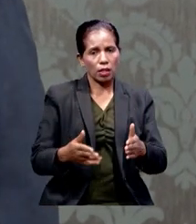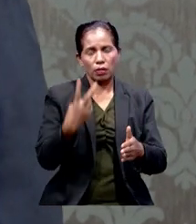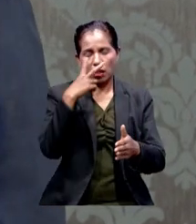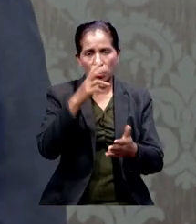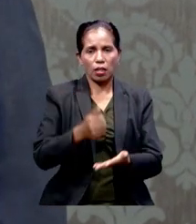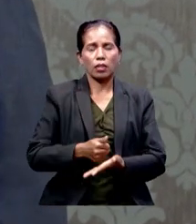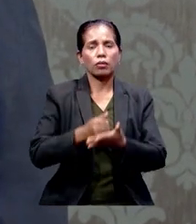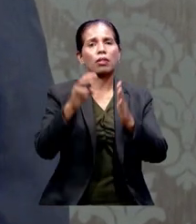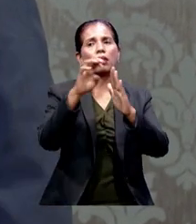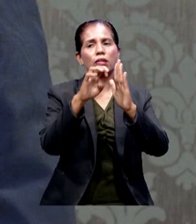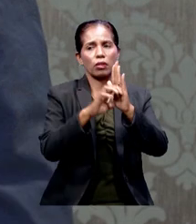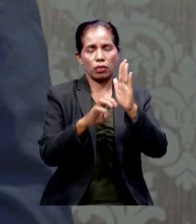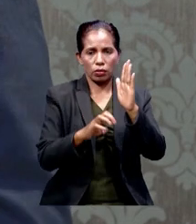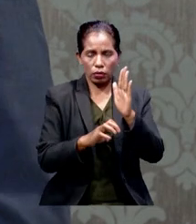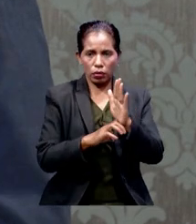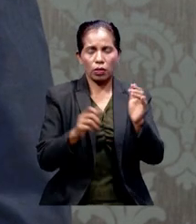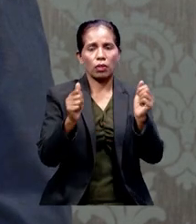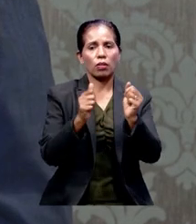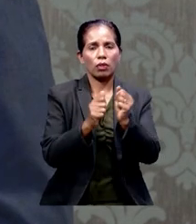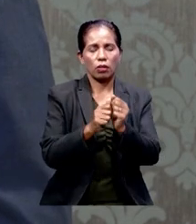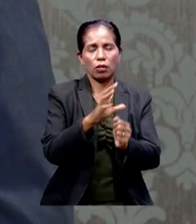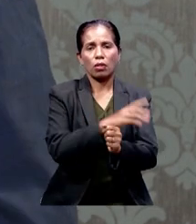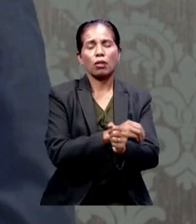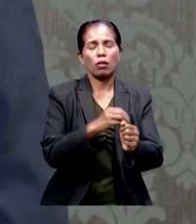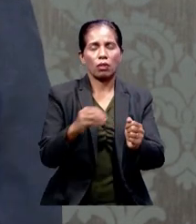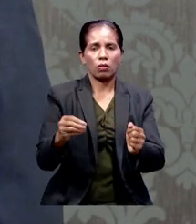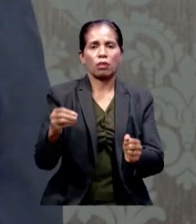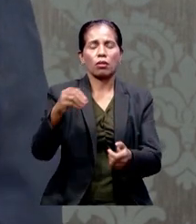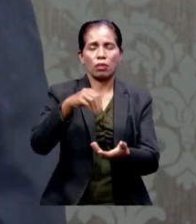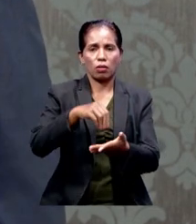à estrutura, às questões fundamentais nessa